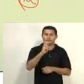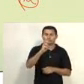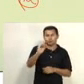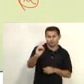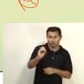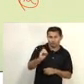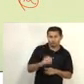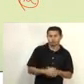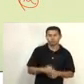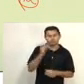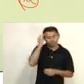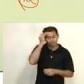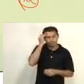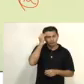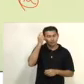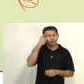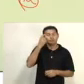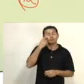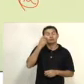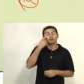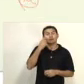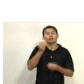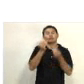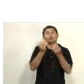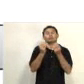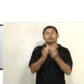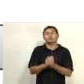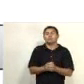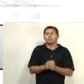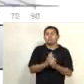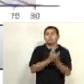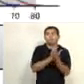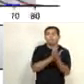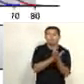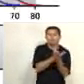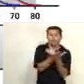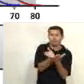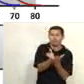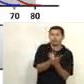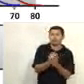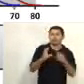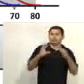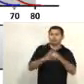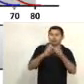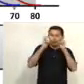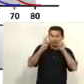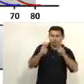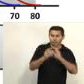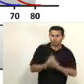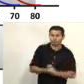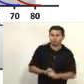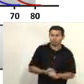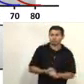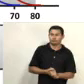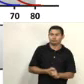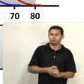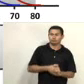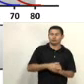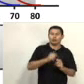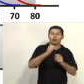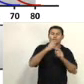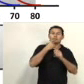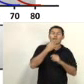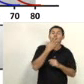50. Né? Vamos imaginar, vamos ver como que essa curva ela se comporta. A curva em